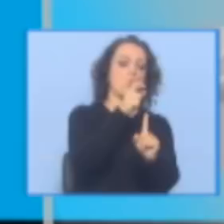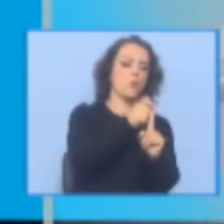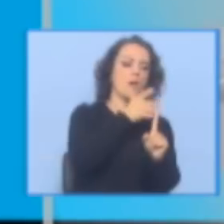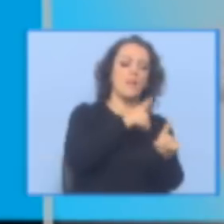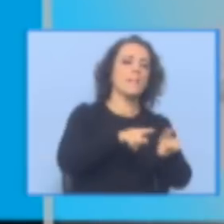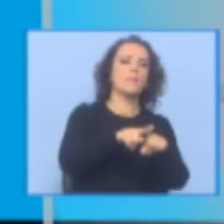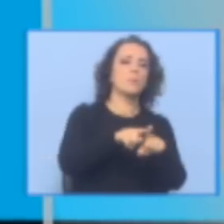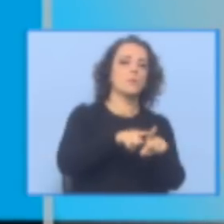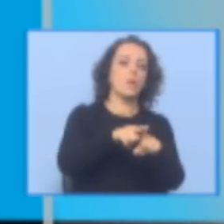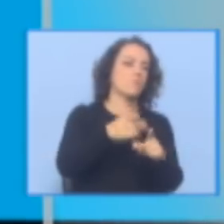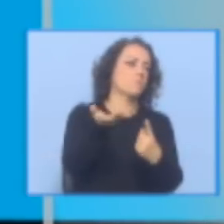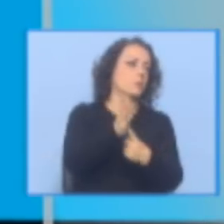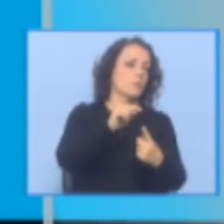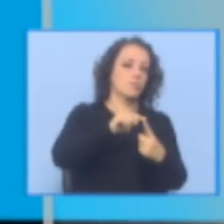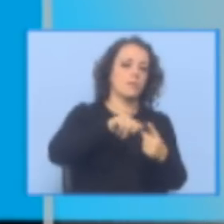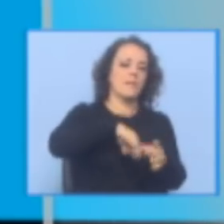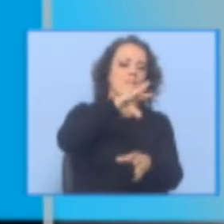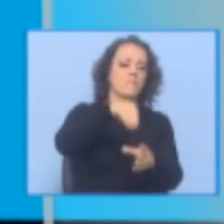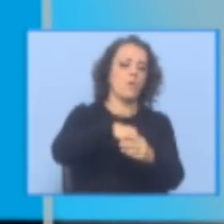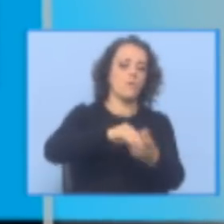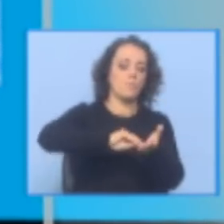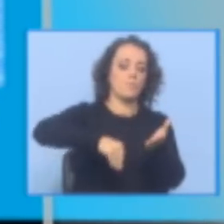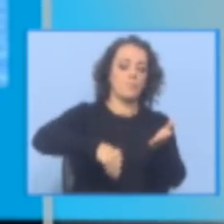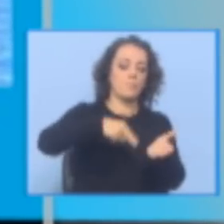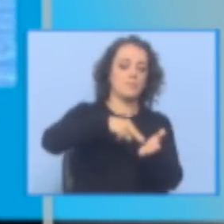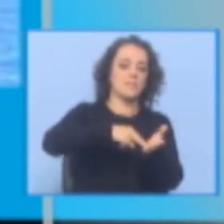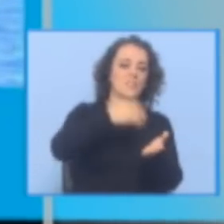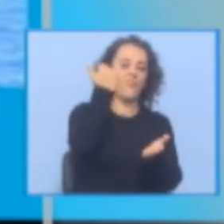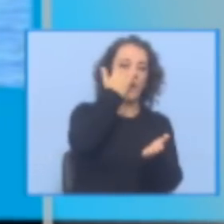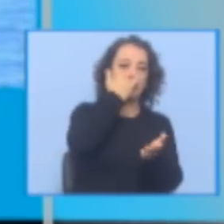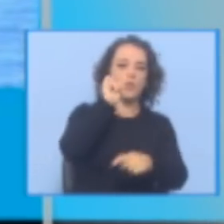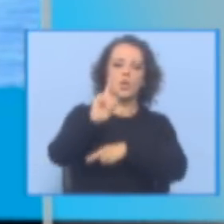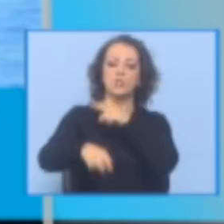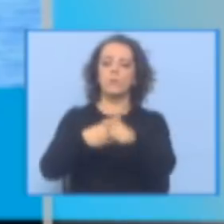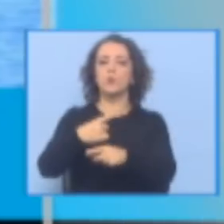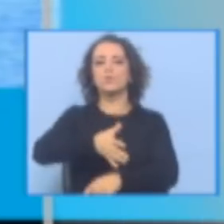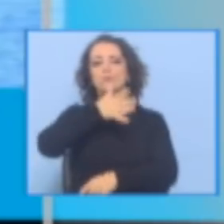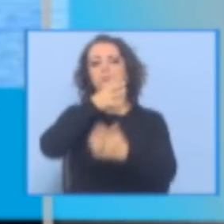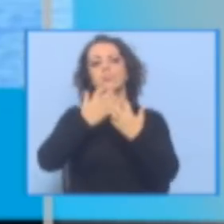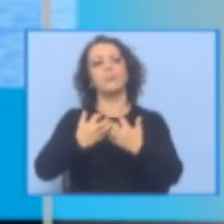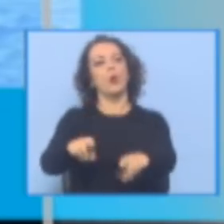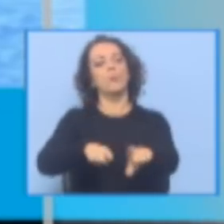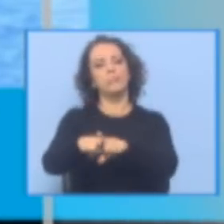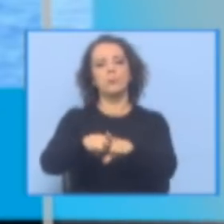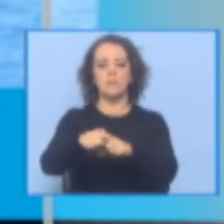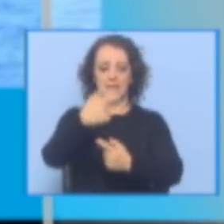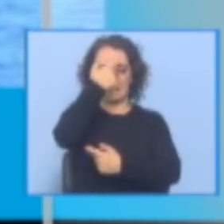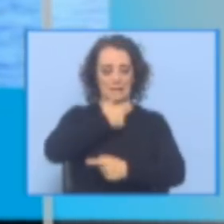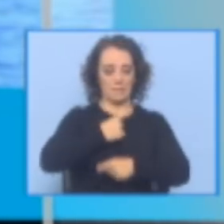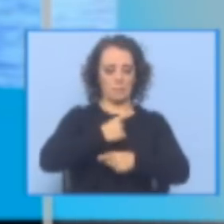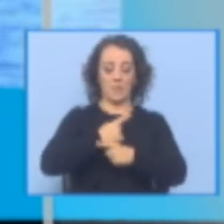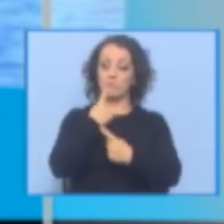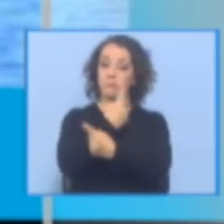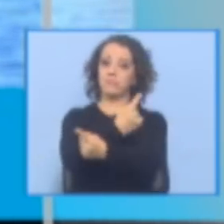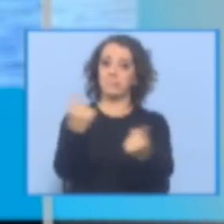está envolvido num caso de presenças falsas depois vai fazer uma conferência sobre a política a dizer que o